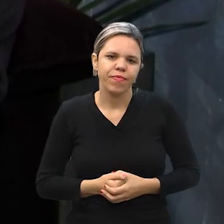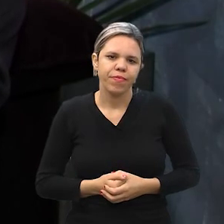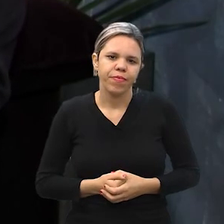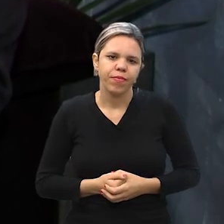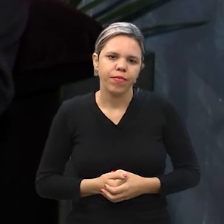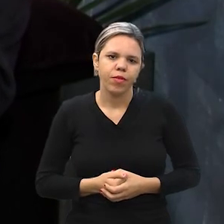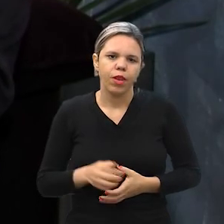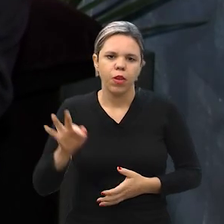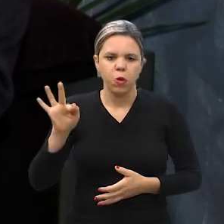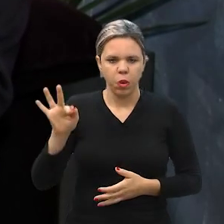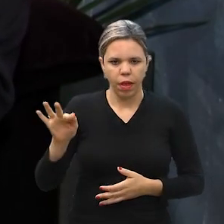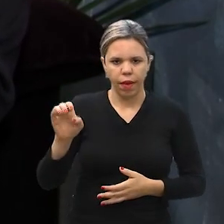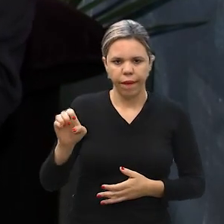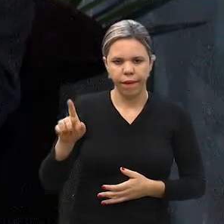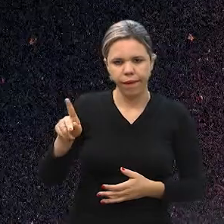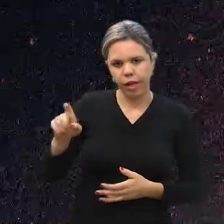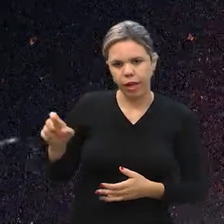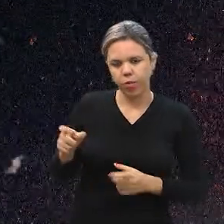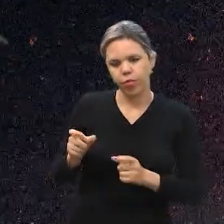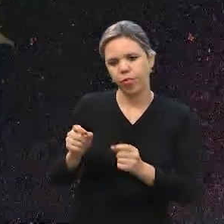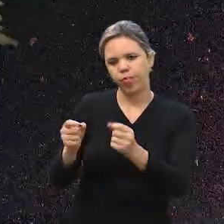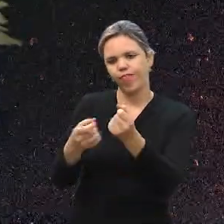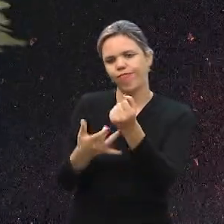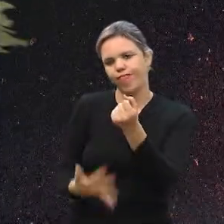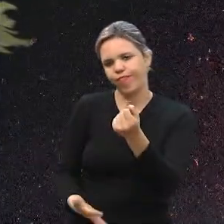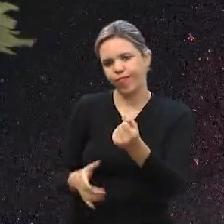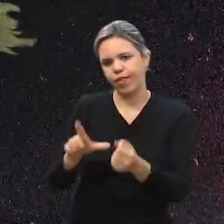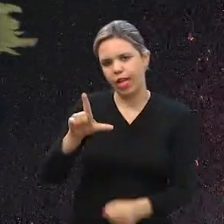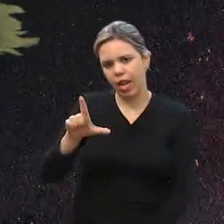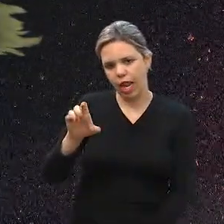o Felipe tá com leucemia.